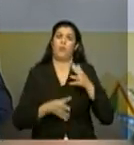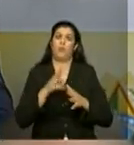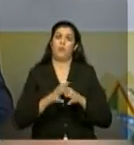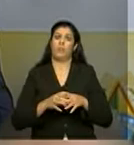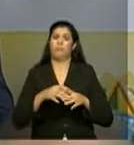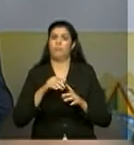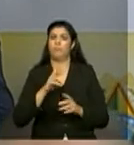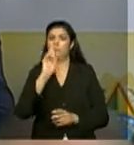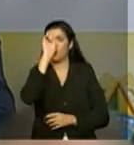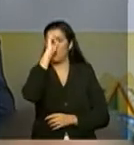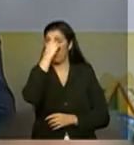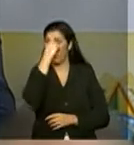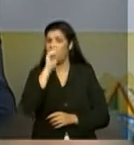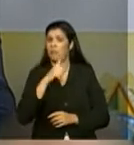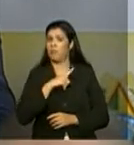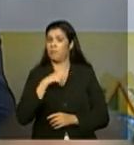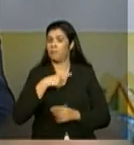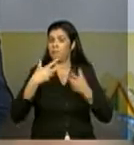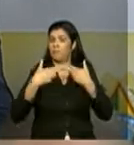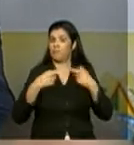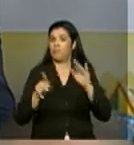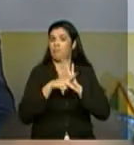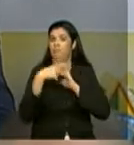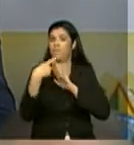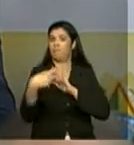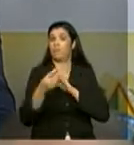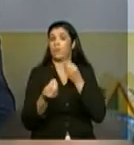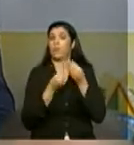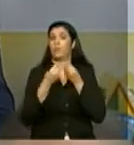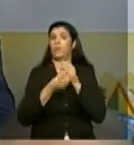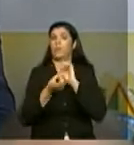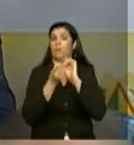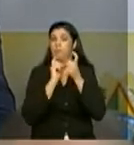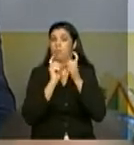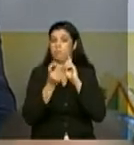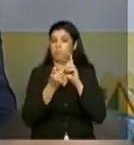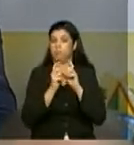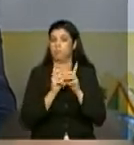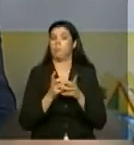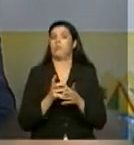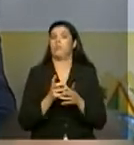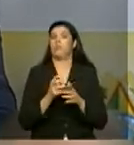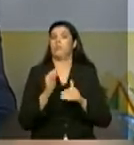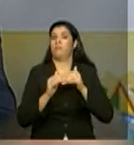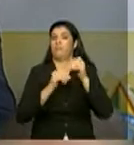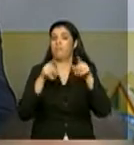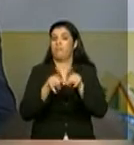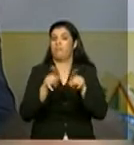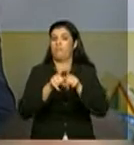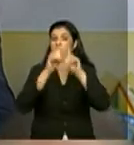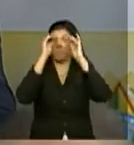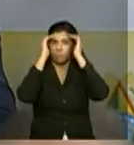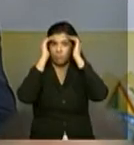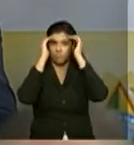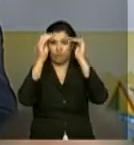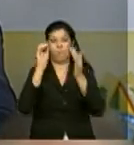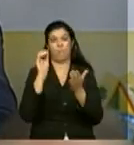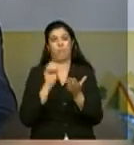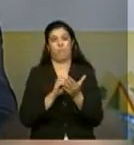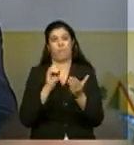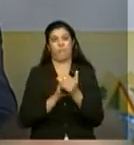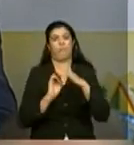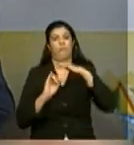você ter a condição de administrar os conflitos e respeito à institucionalidade